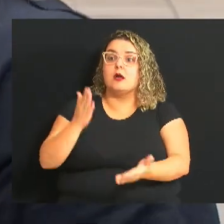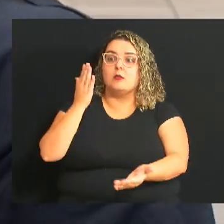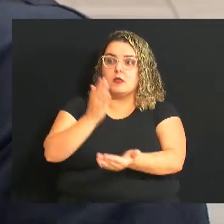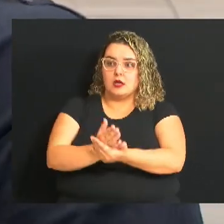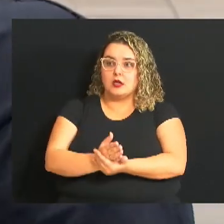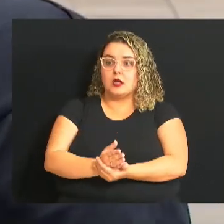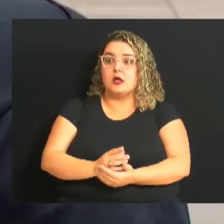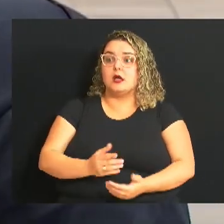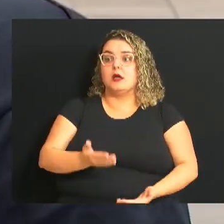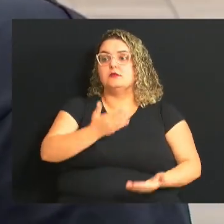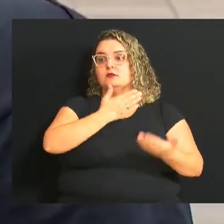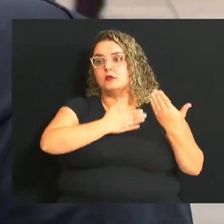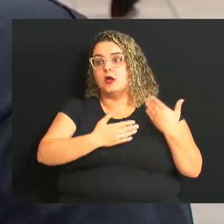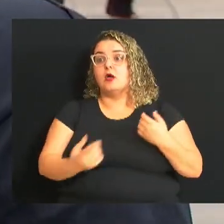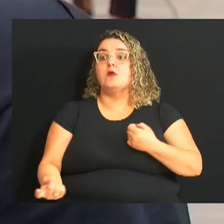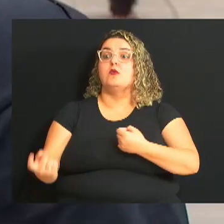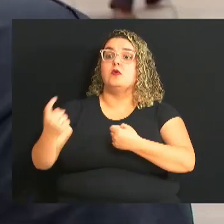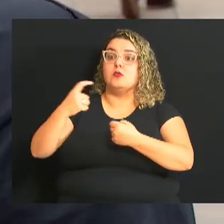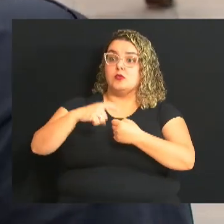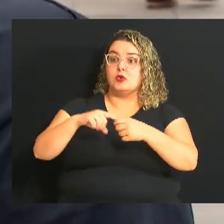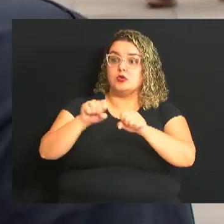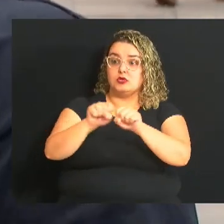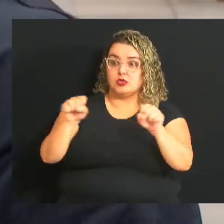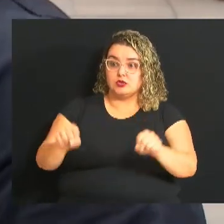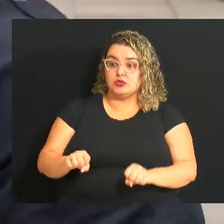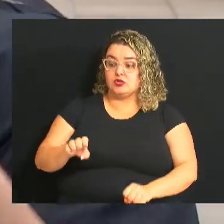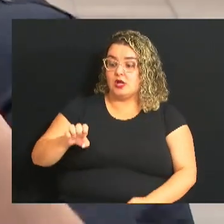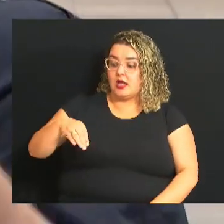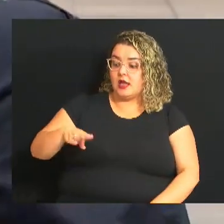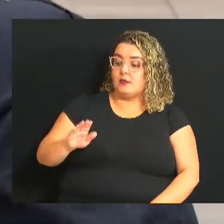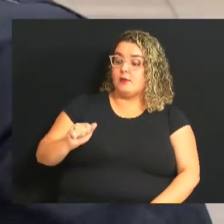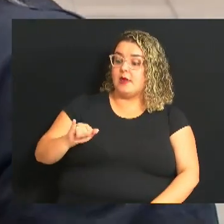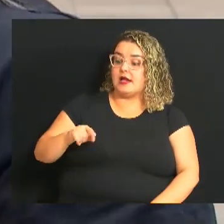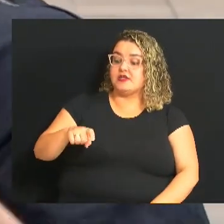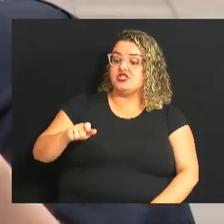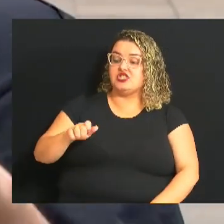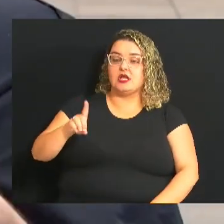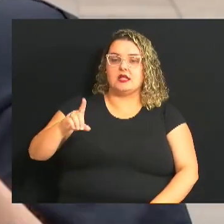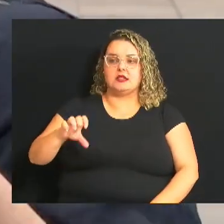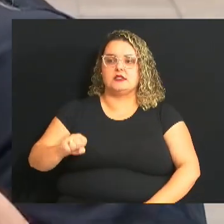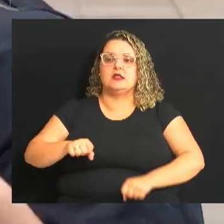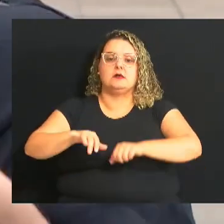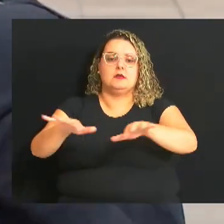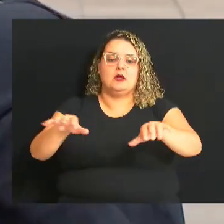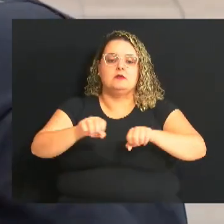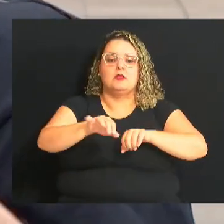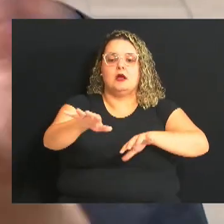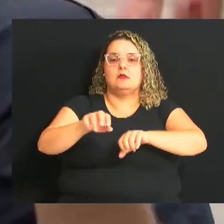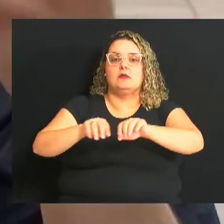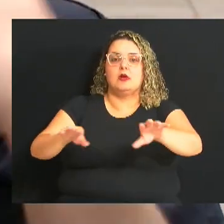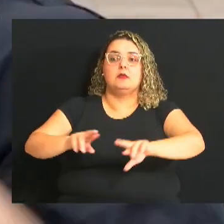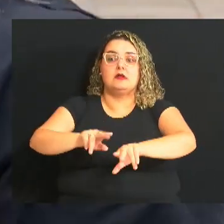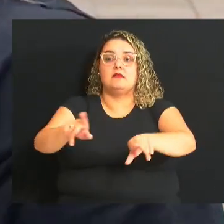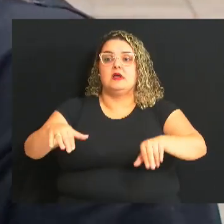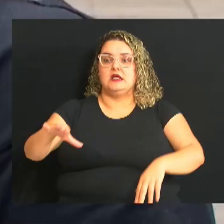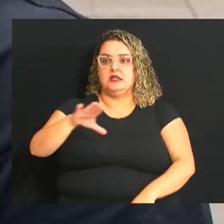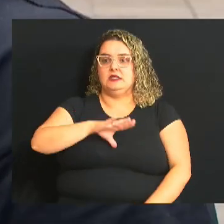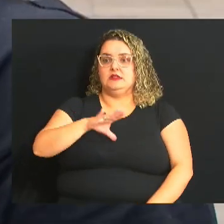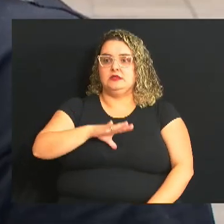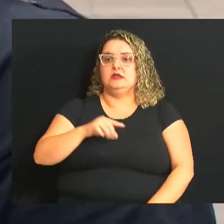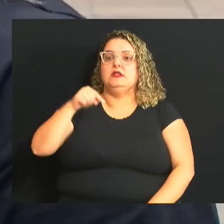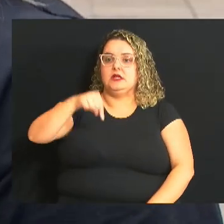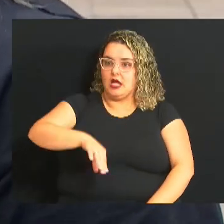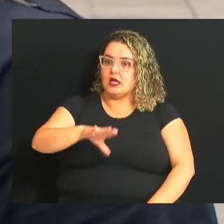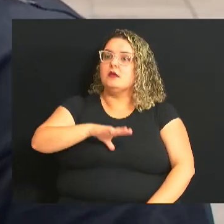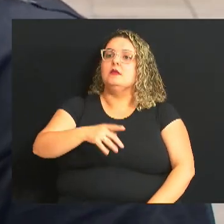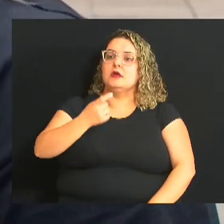tempo atrás, eles voltaram no sistema de embaixadas. Então, eles começaram a levar essas embaixadas para várias cidades. E para Campinas, a